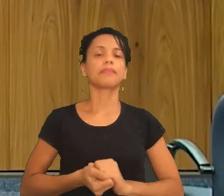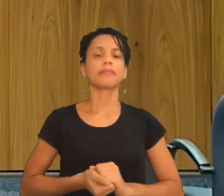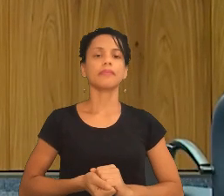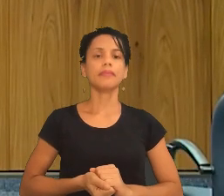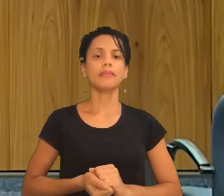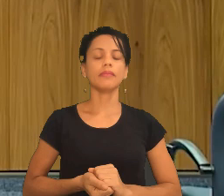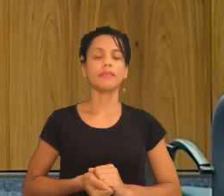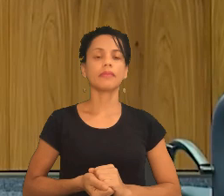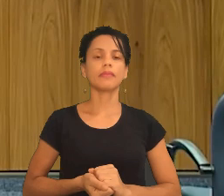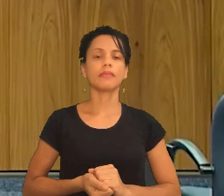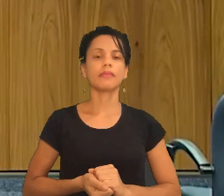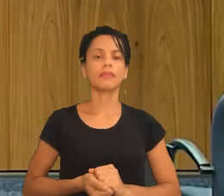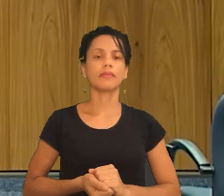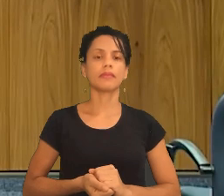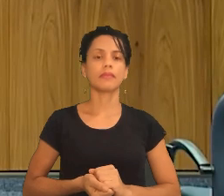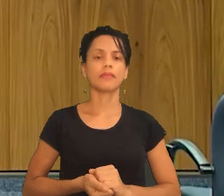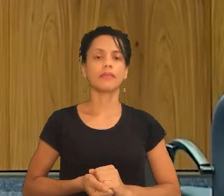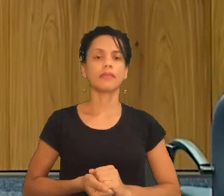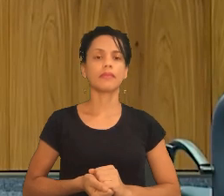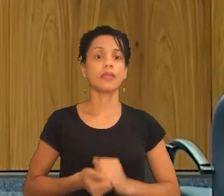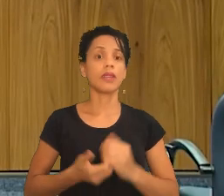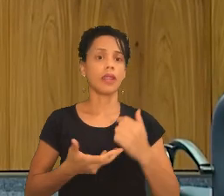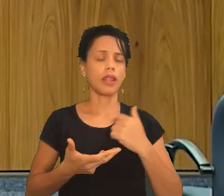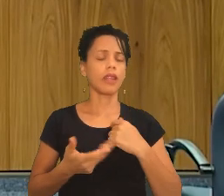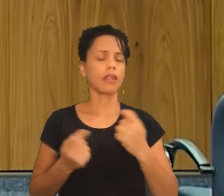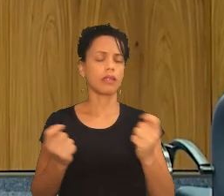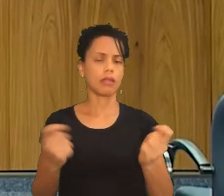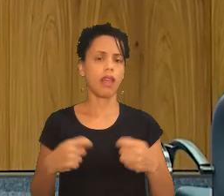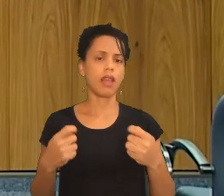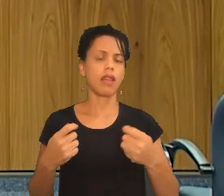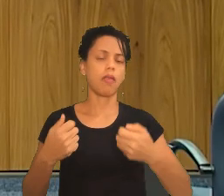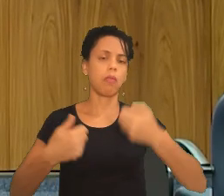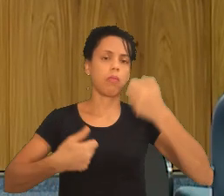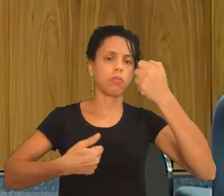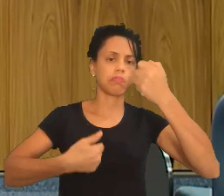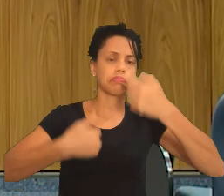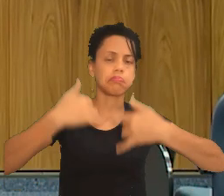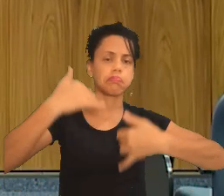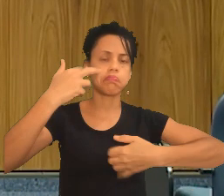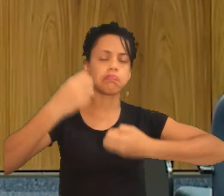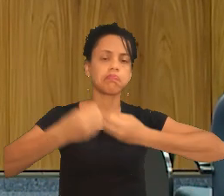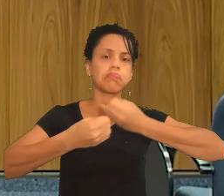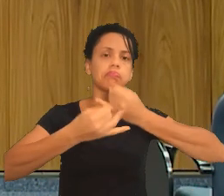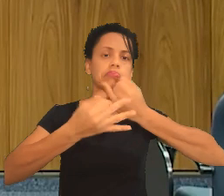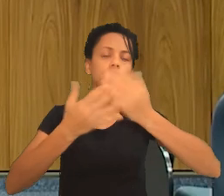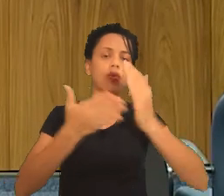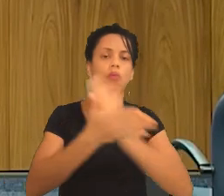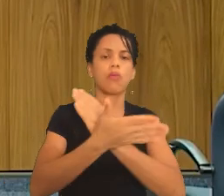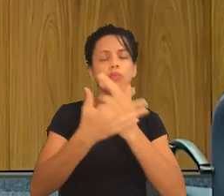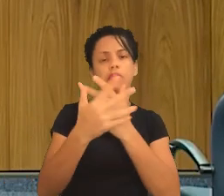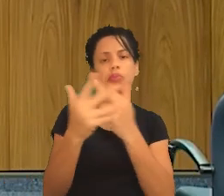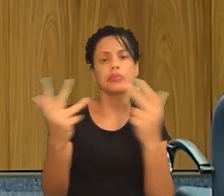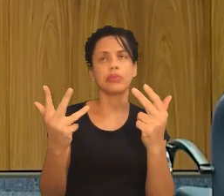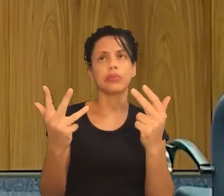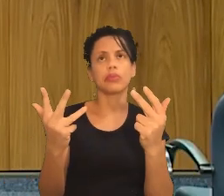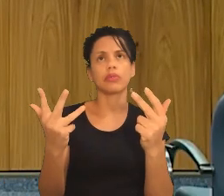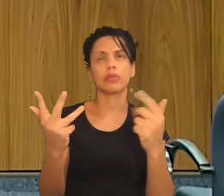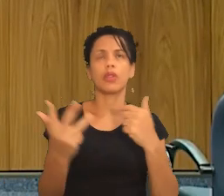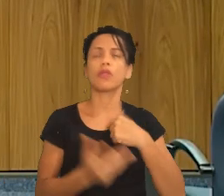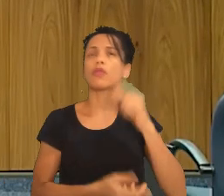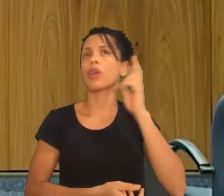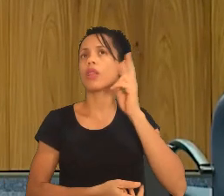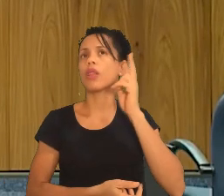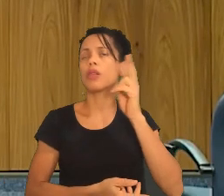se eu puder falar, né, algumas coisas, né, acho que o primeiro de tudo fiquei lembrando da frase